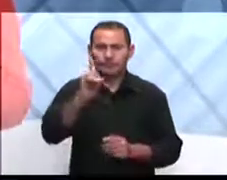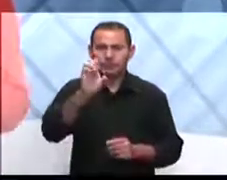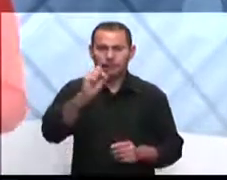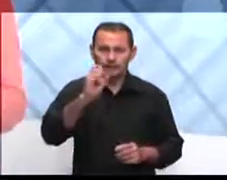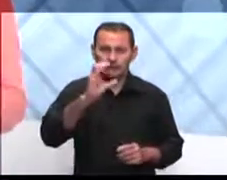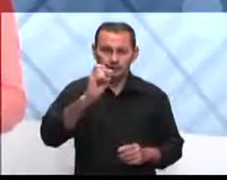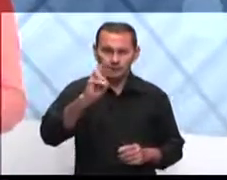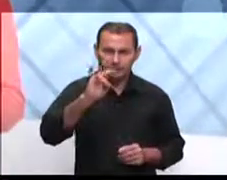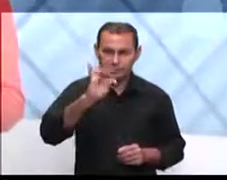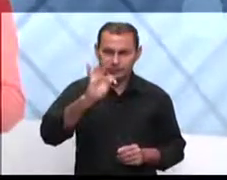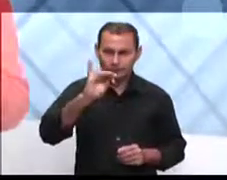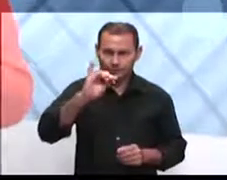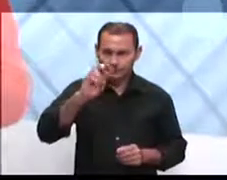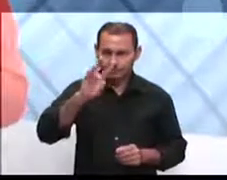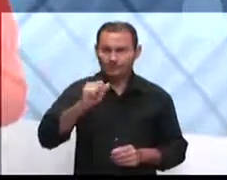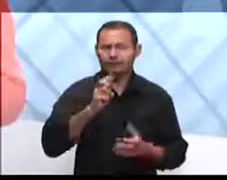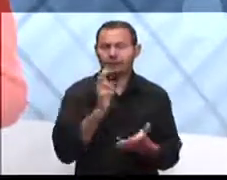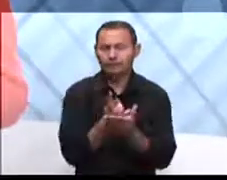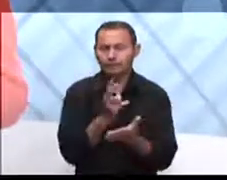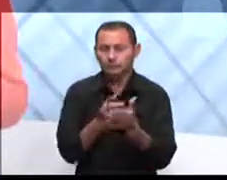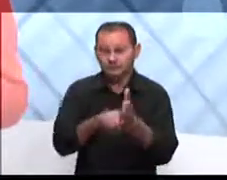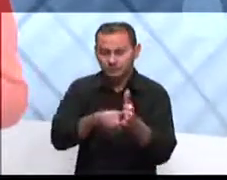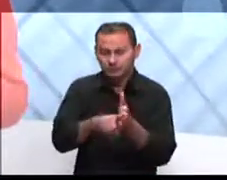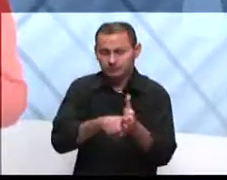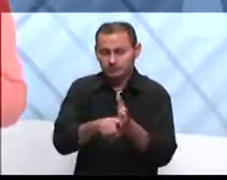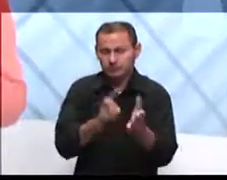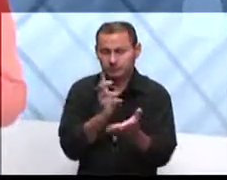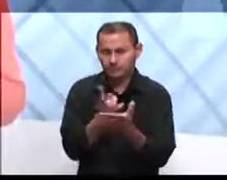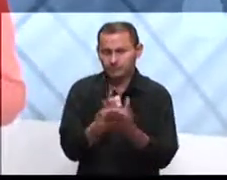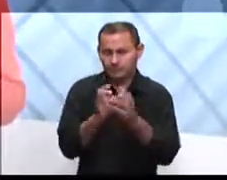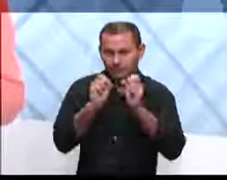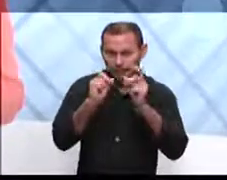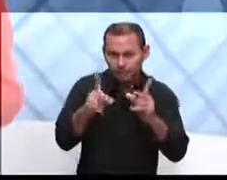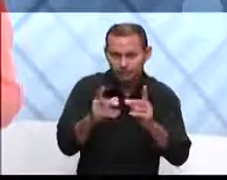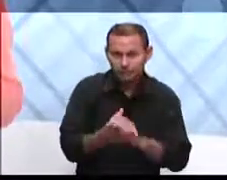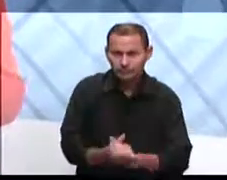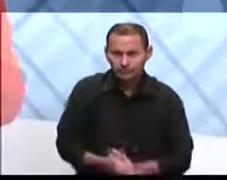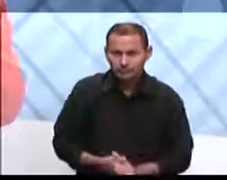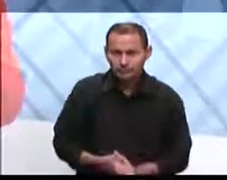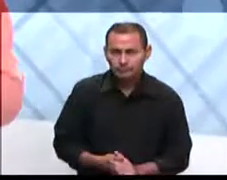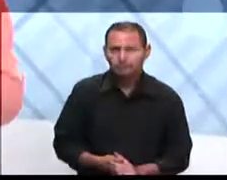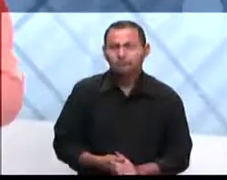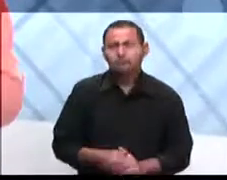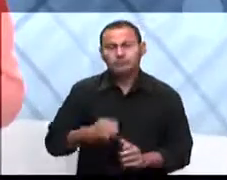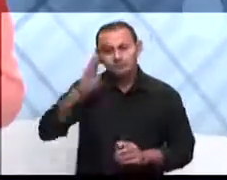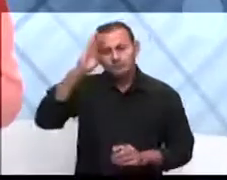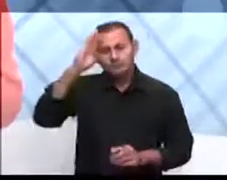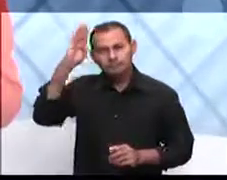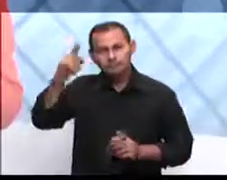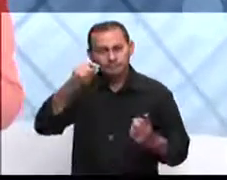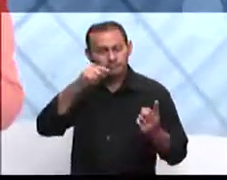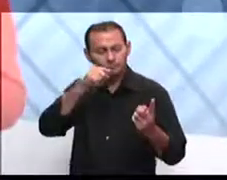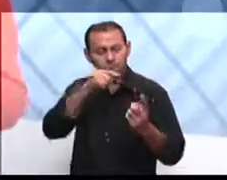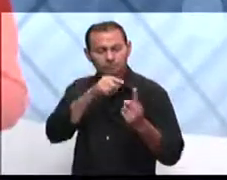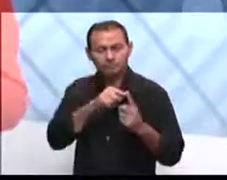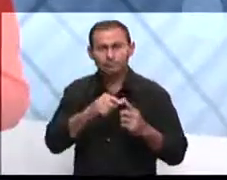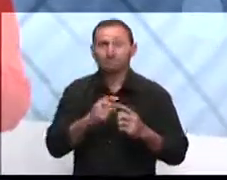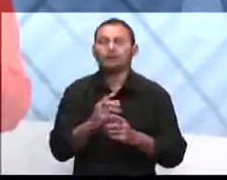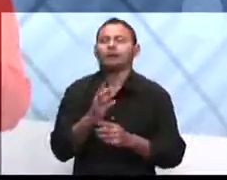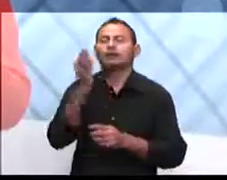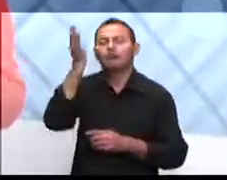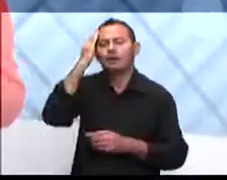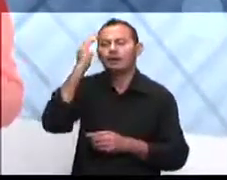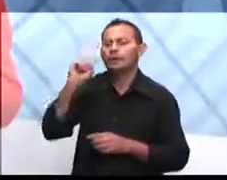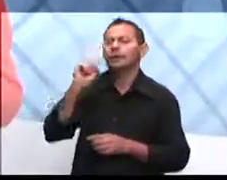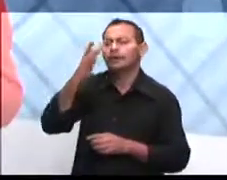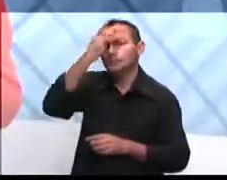descritiva, sempre, né, então, uma pesquisa descritiva, ok? Então, principal finalidade, descobrir quem é